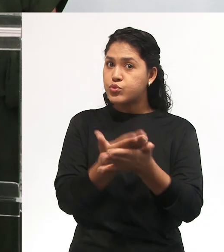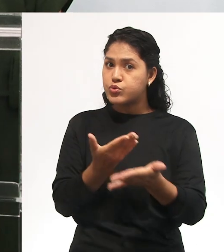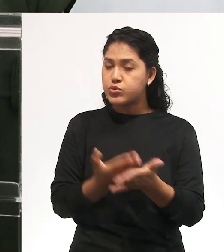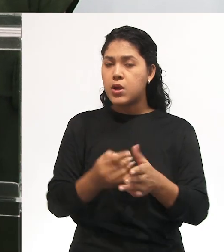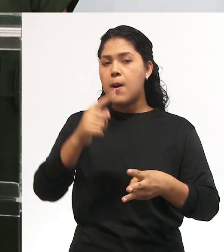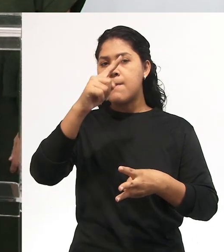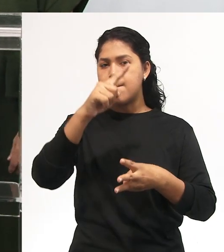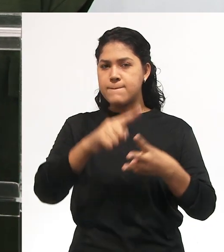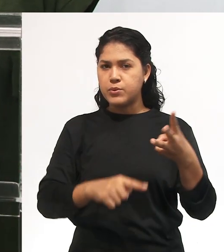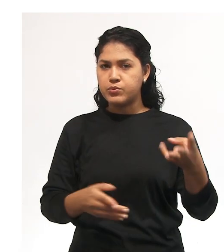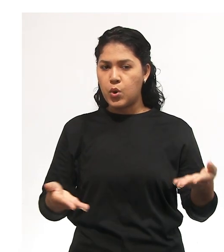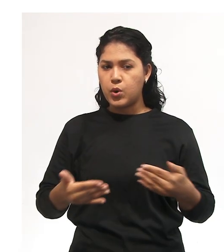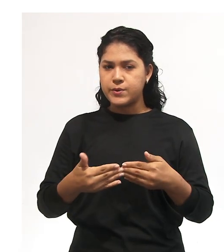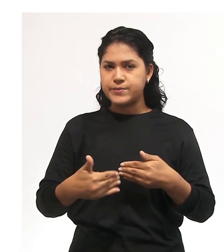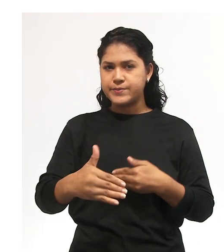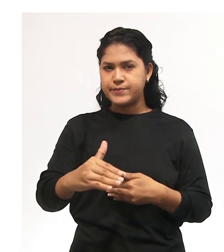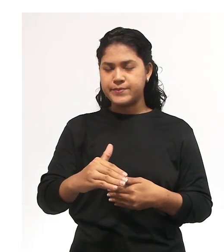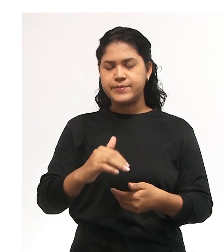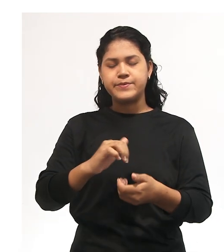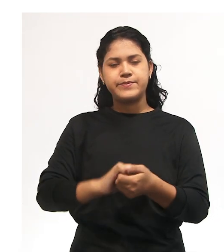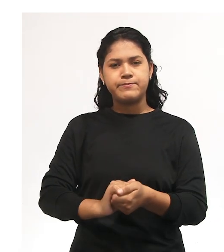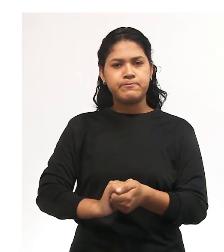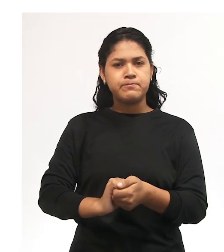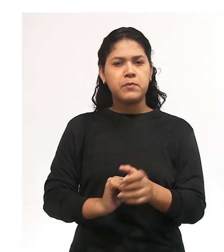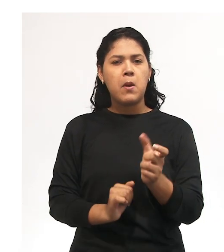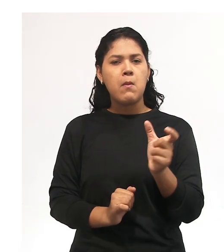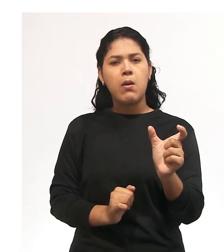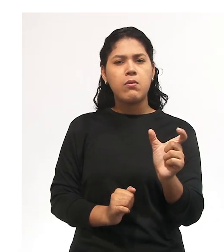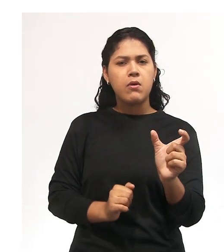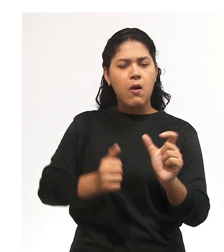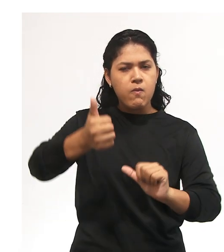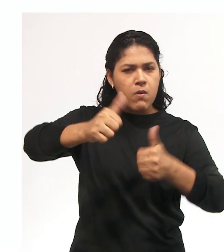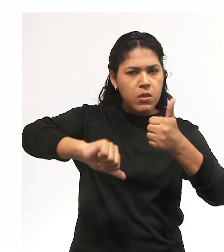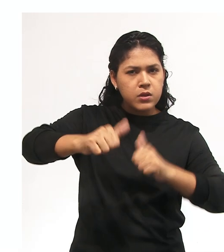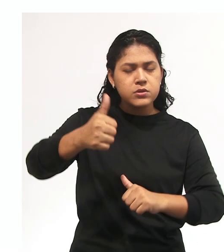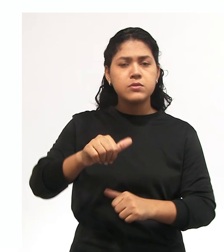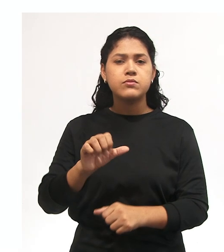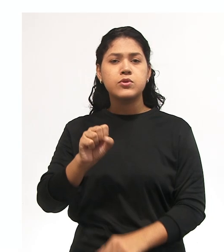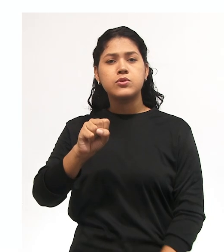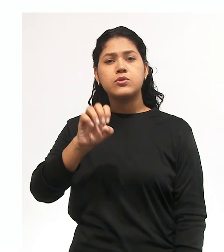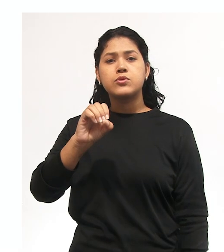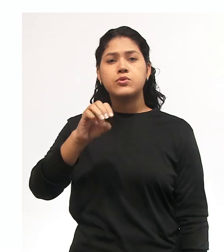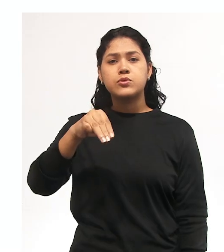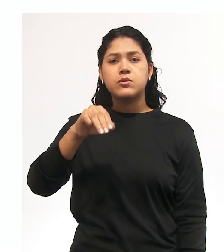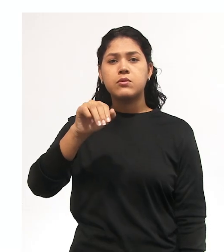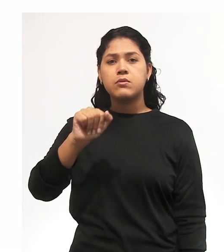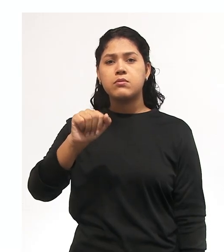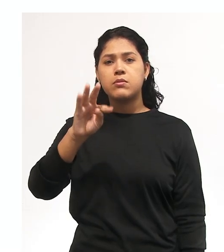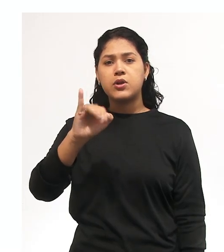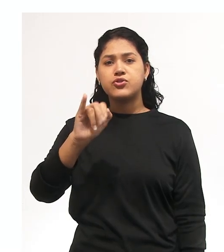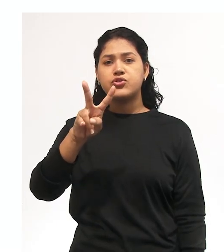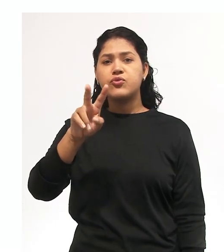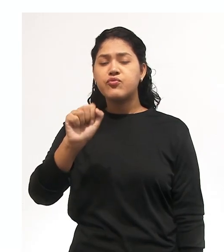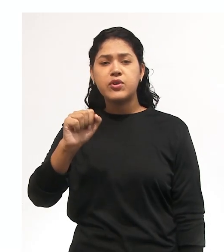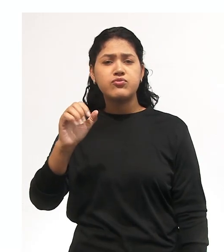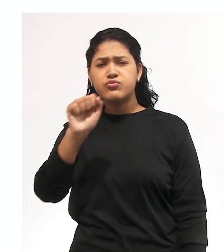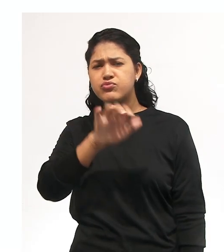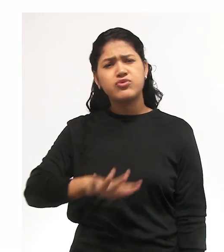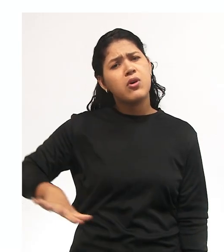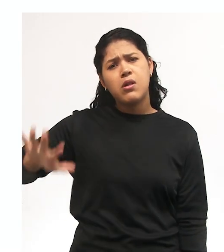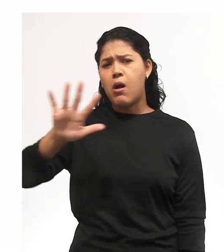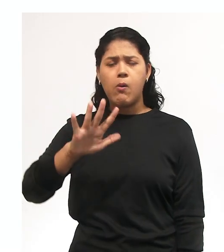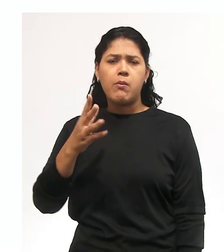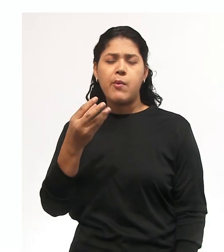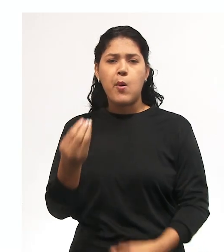partir desse momento. Então vamos lá. Avaliação somativa é uma avaliação muito geral, que serve